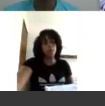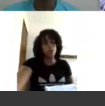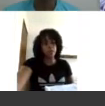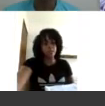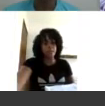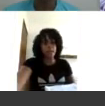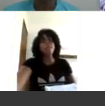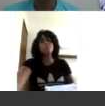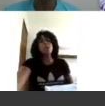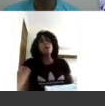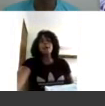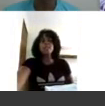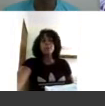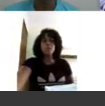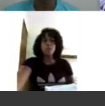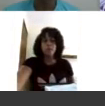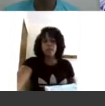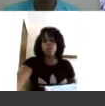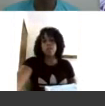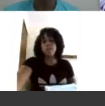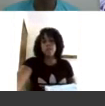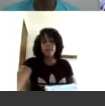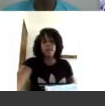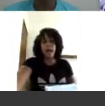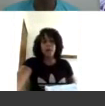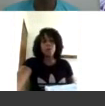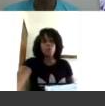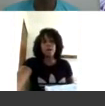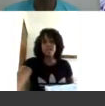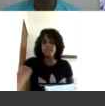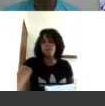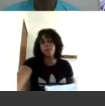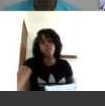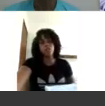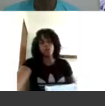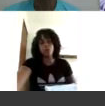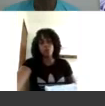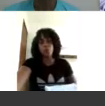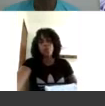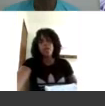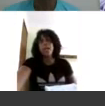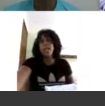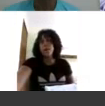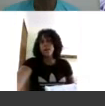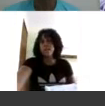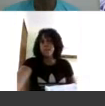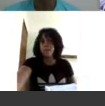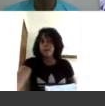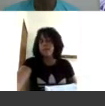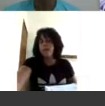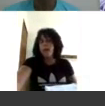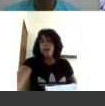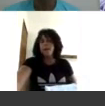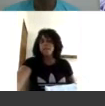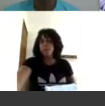Pescador em Tempos de Pandemia. Participamos também do terceiro seminário, O Lazer no Presente e no Futuro. E agora,